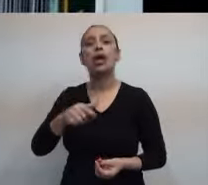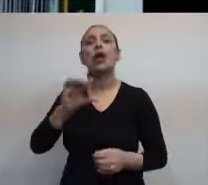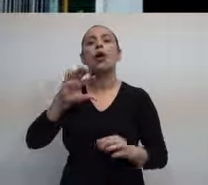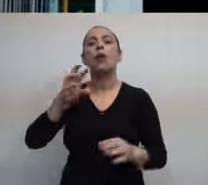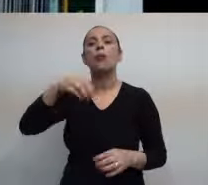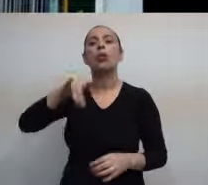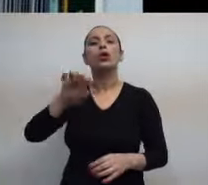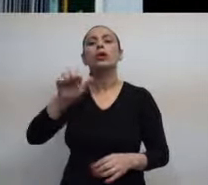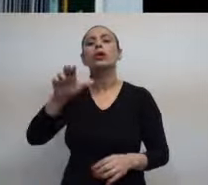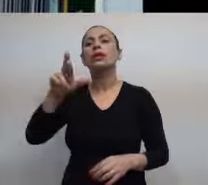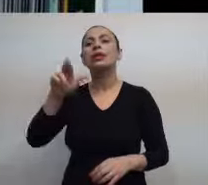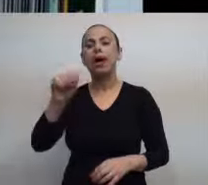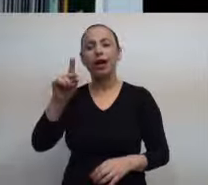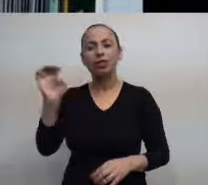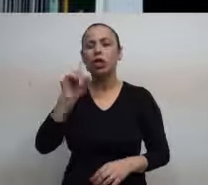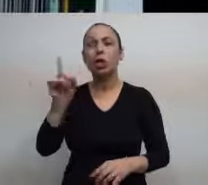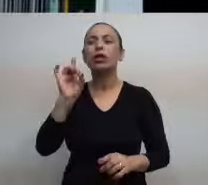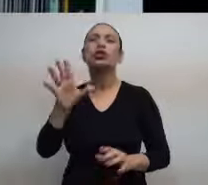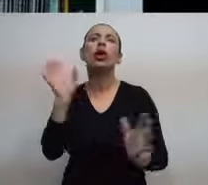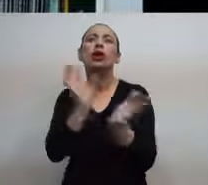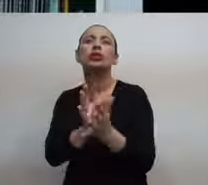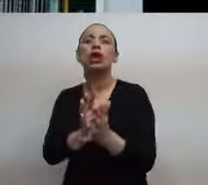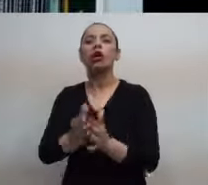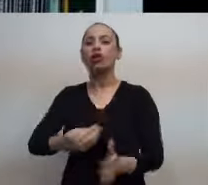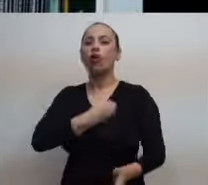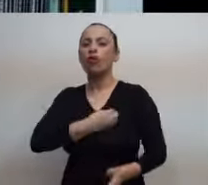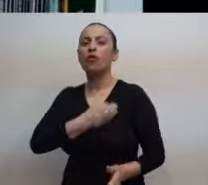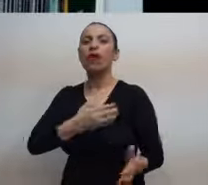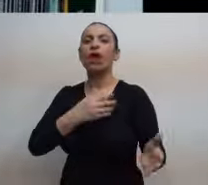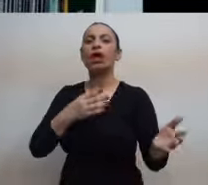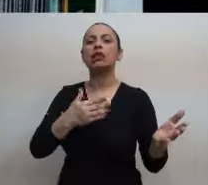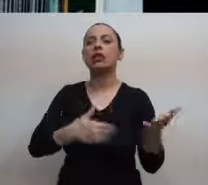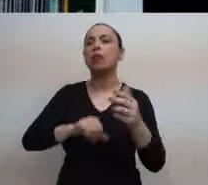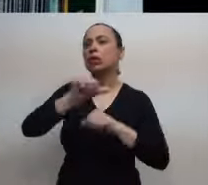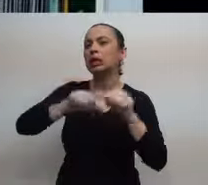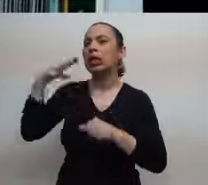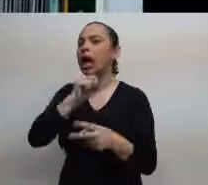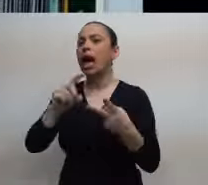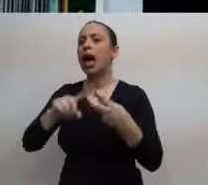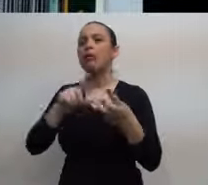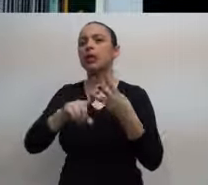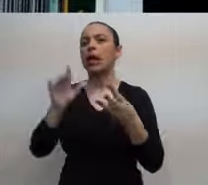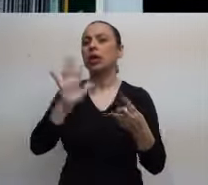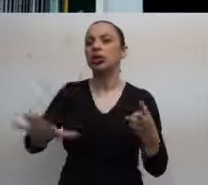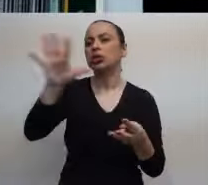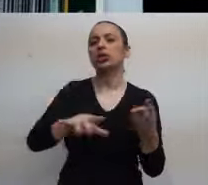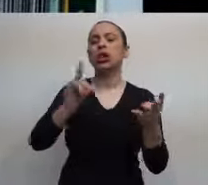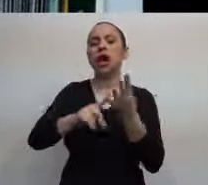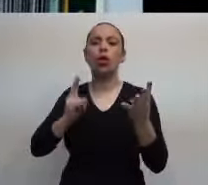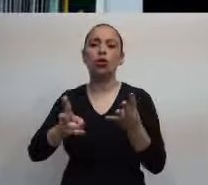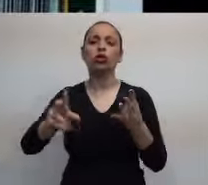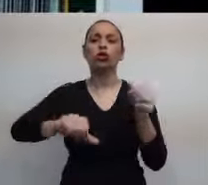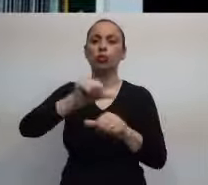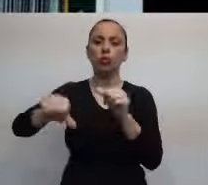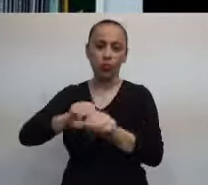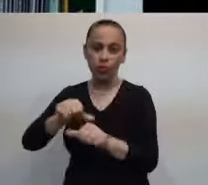definida apenas como experiência de convivência com mudança rápida, abrangente e contínua,